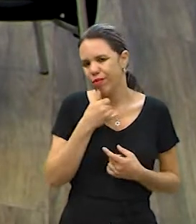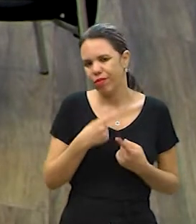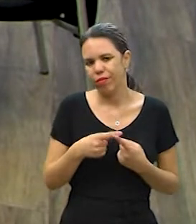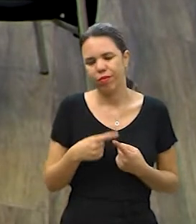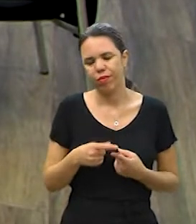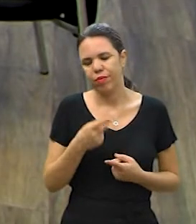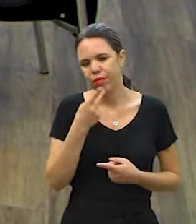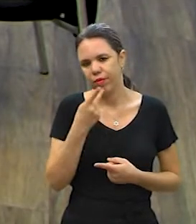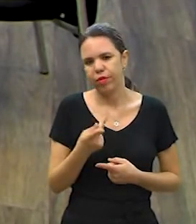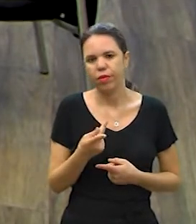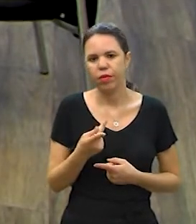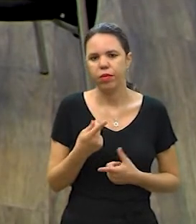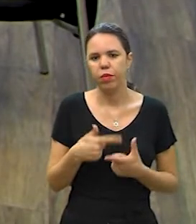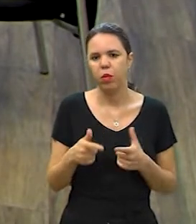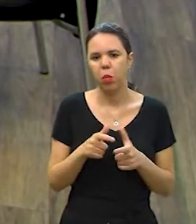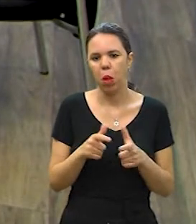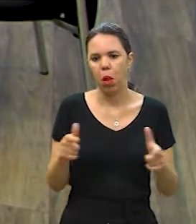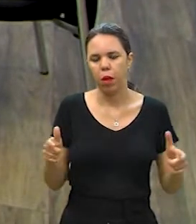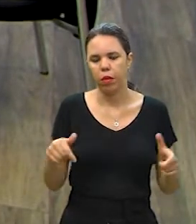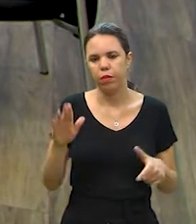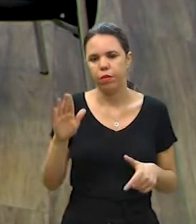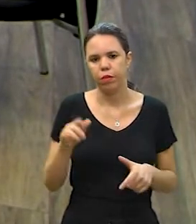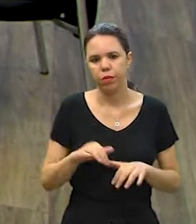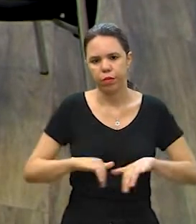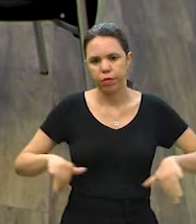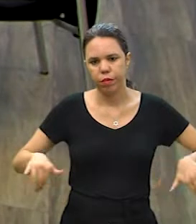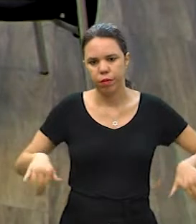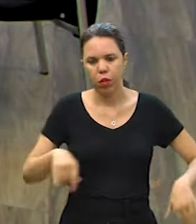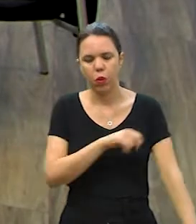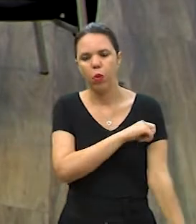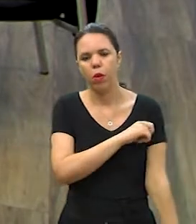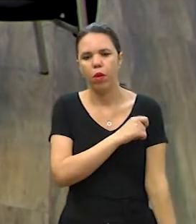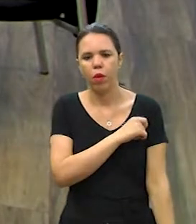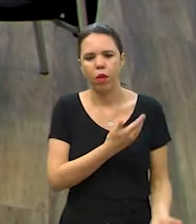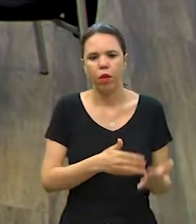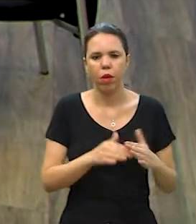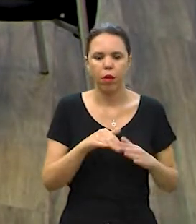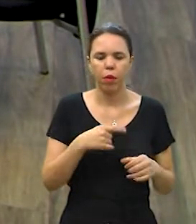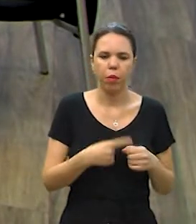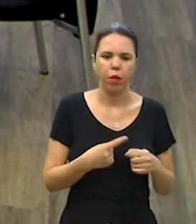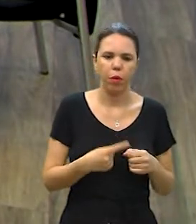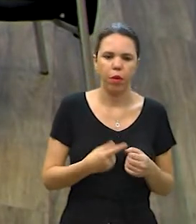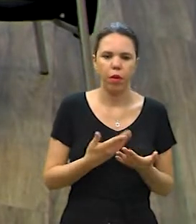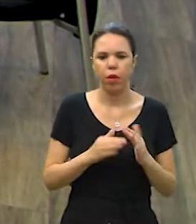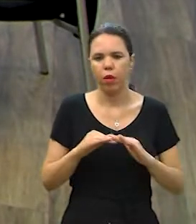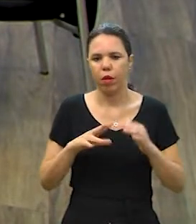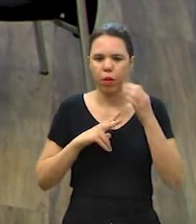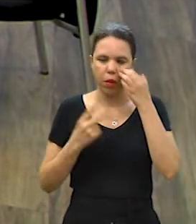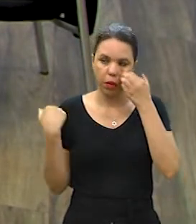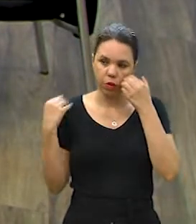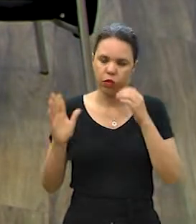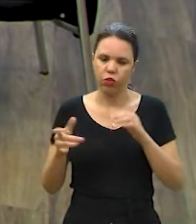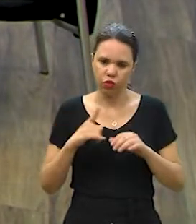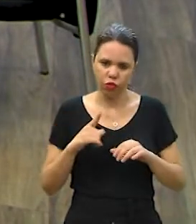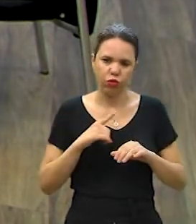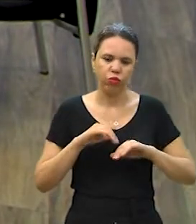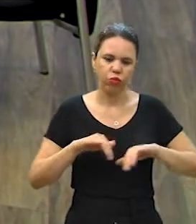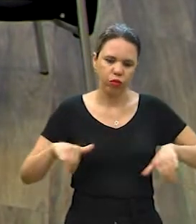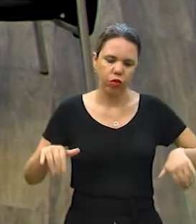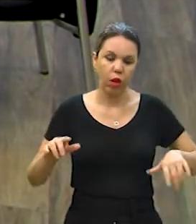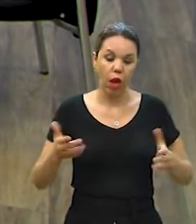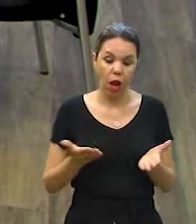falo, o abismo ficou maior ainda, né, entre o aluno dessa rede pública e da rede privada. Já existia. Já existia. Com